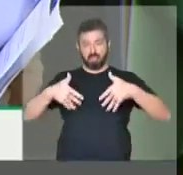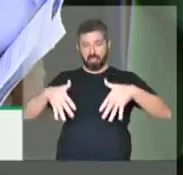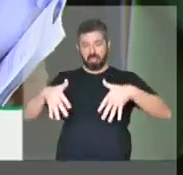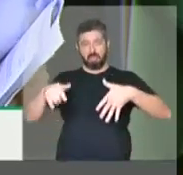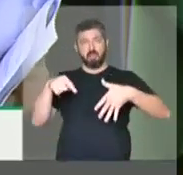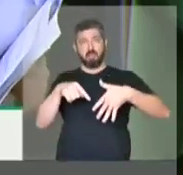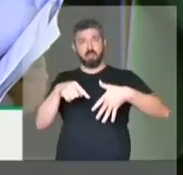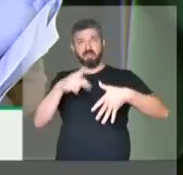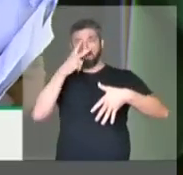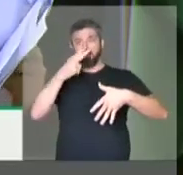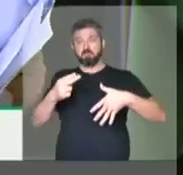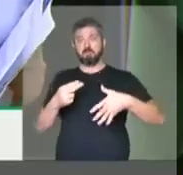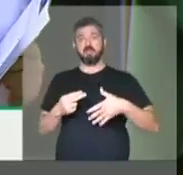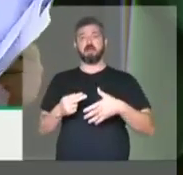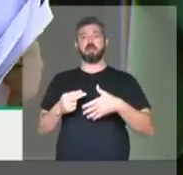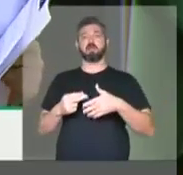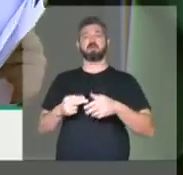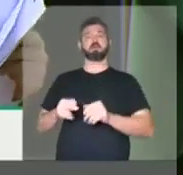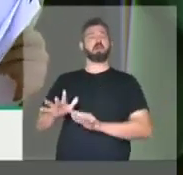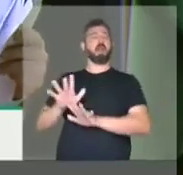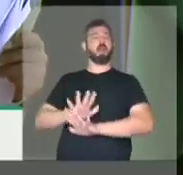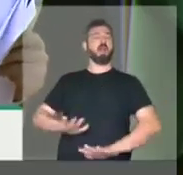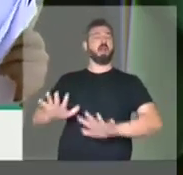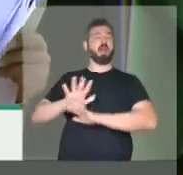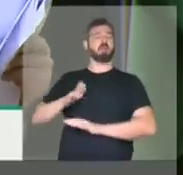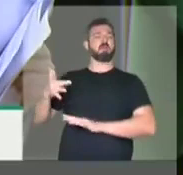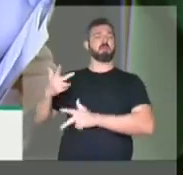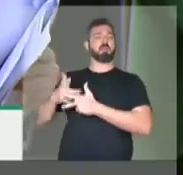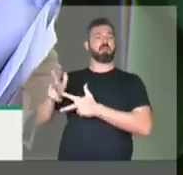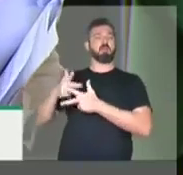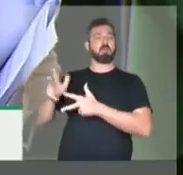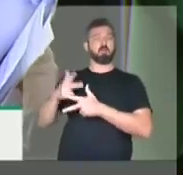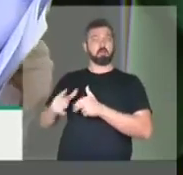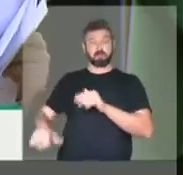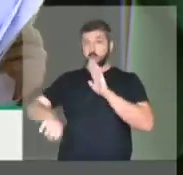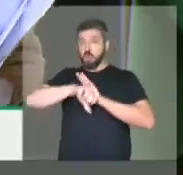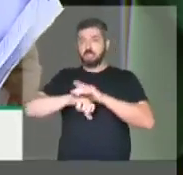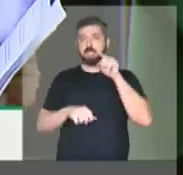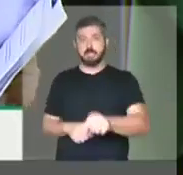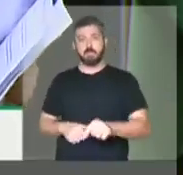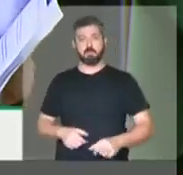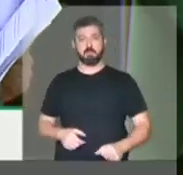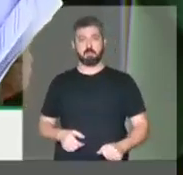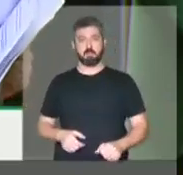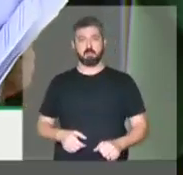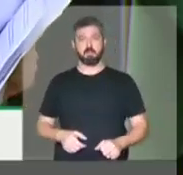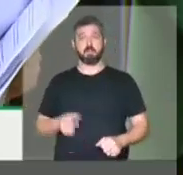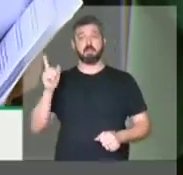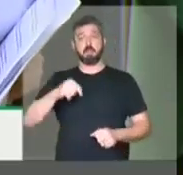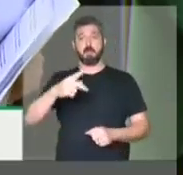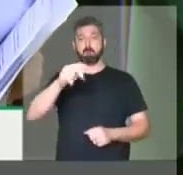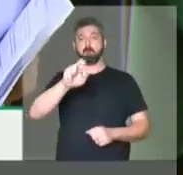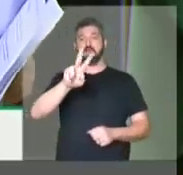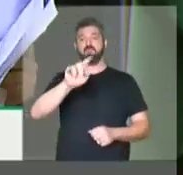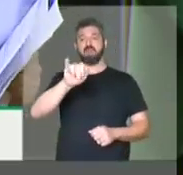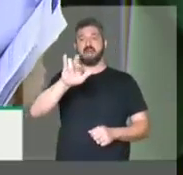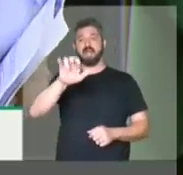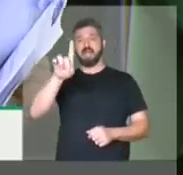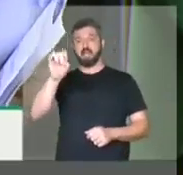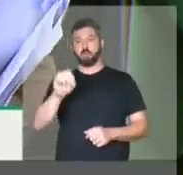leniência, espécie de passapano imoral e criminoso, posto que tipifica o crime de